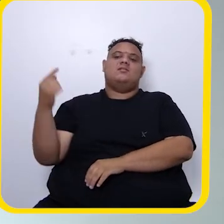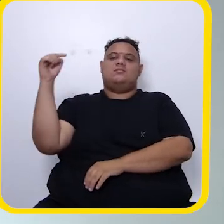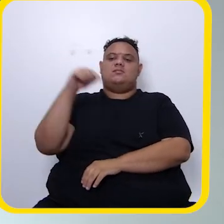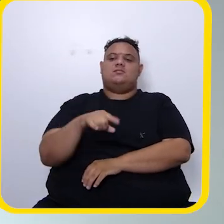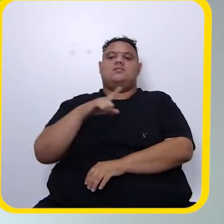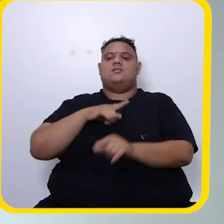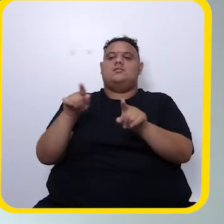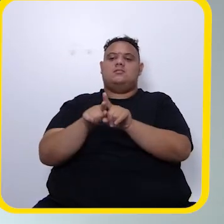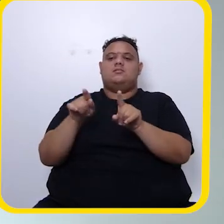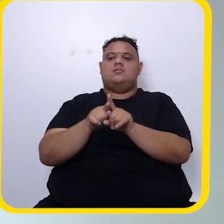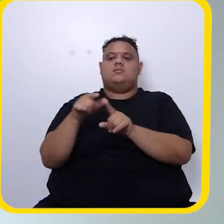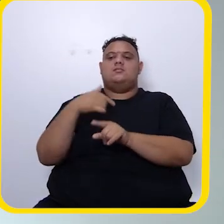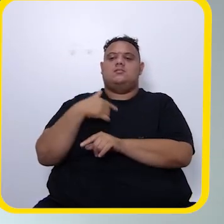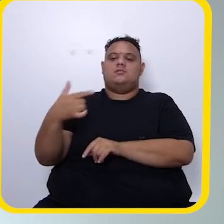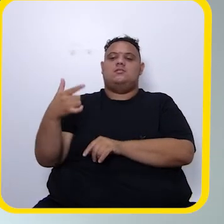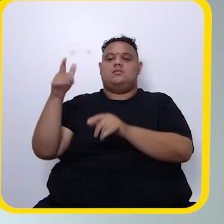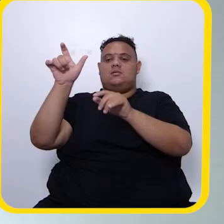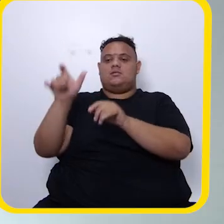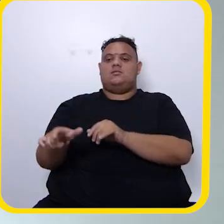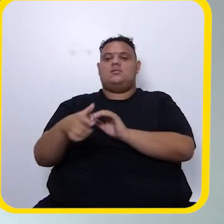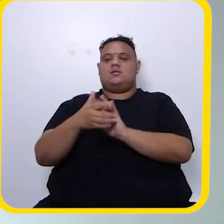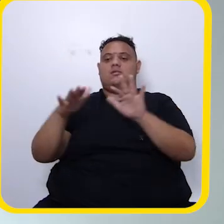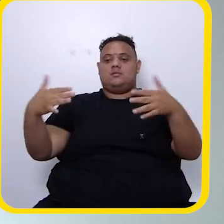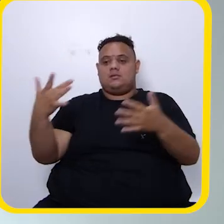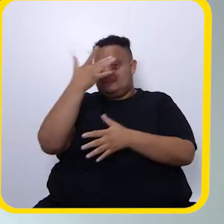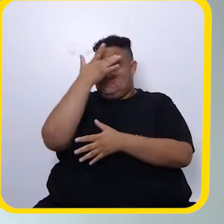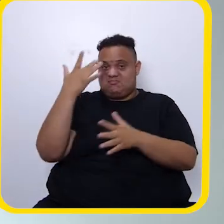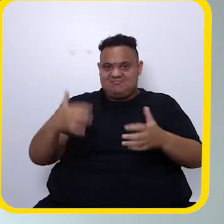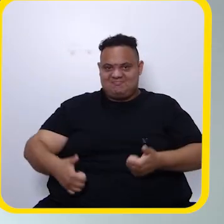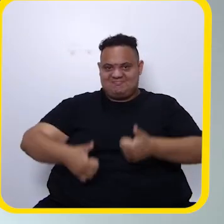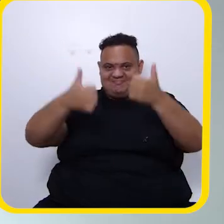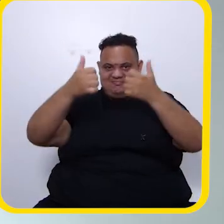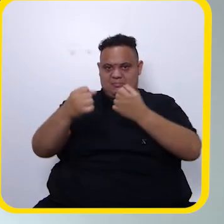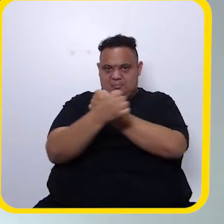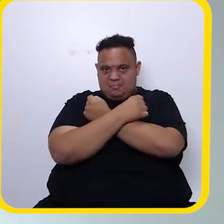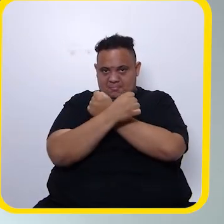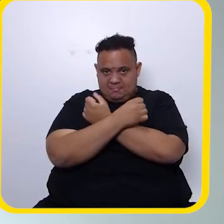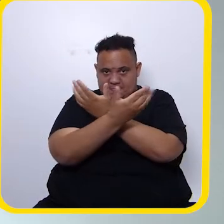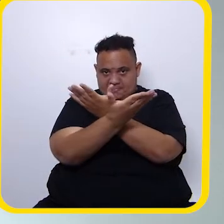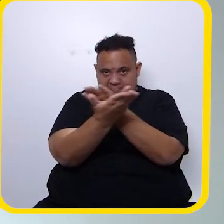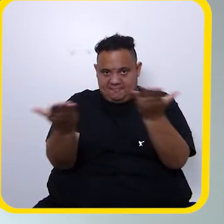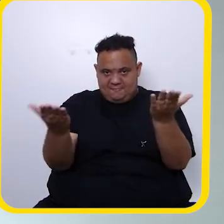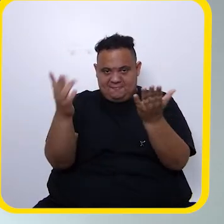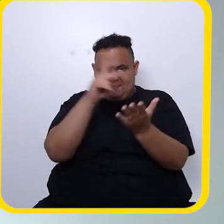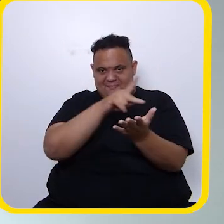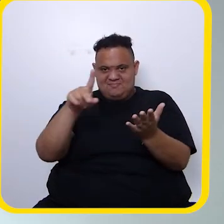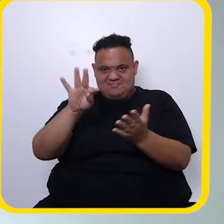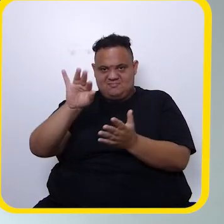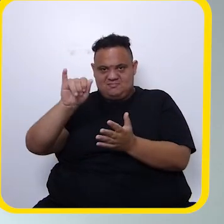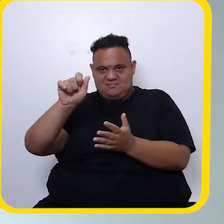Geográficas, do Mary Adams e do Sérgio Adams, da Editora Moderna. Então, pessoal, valeu! Um abração aí